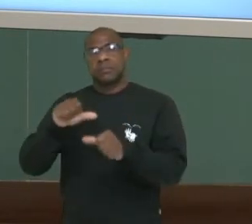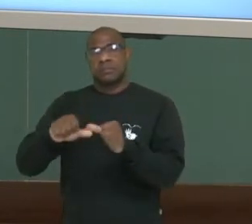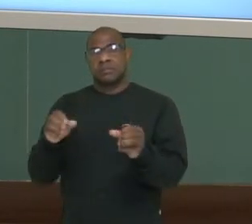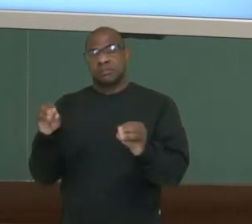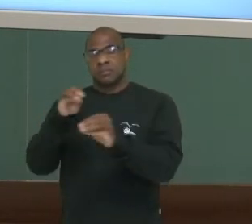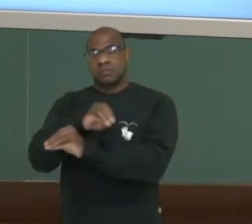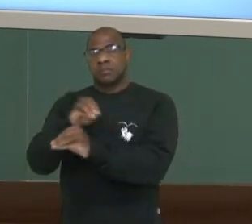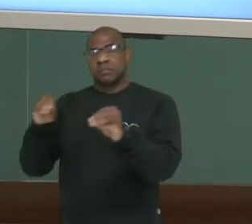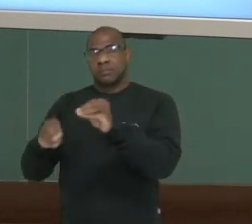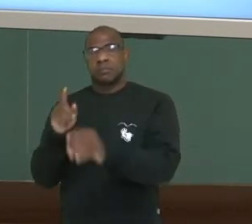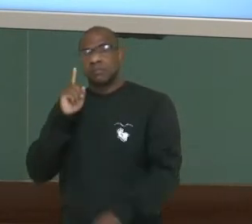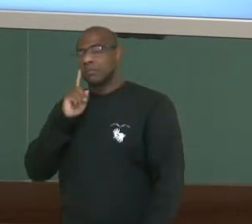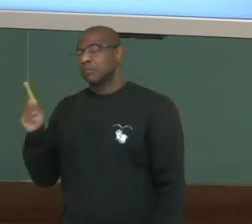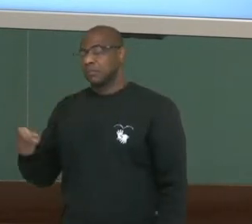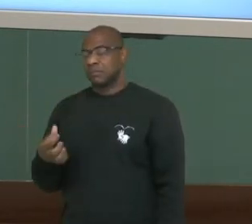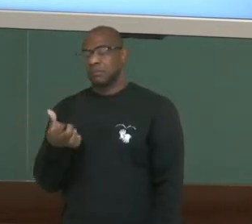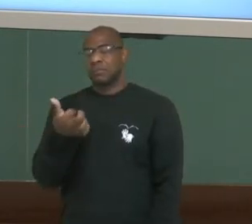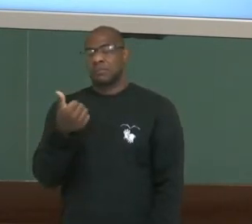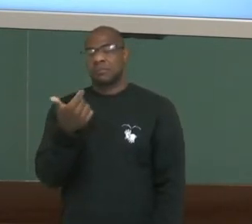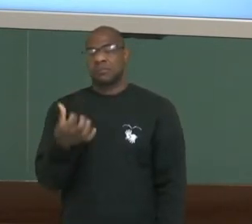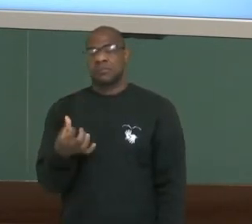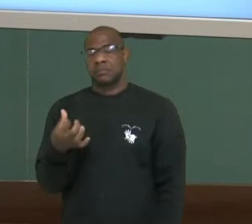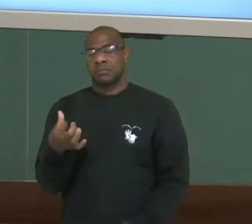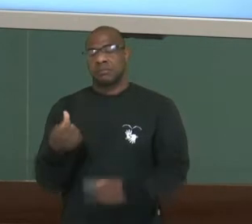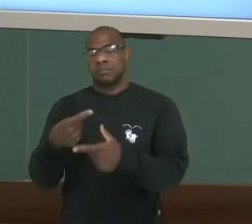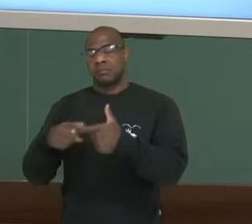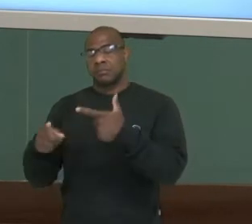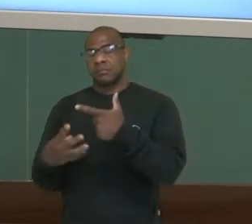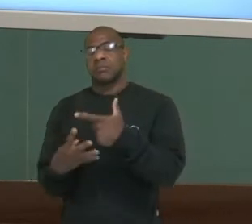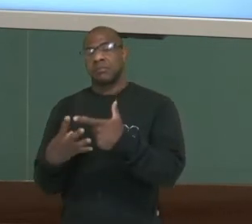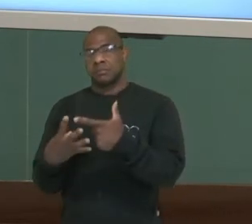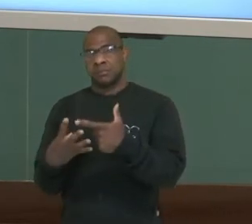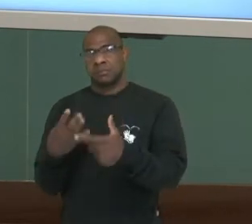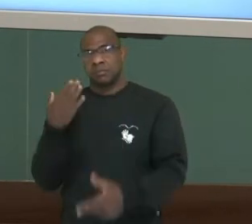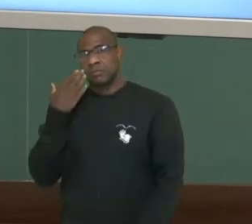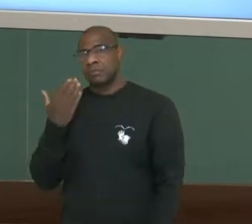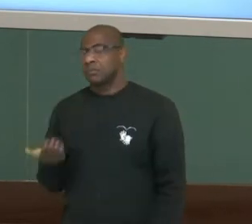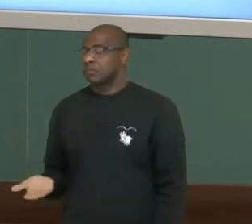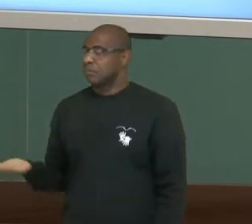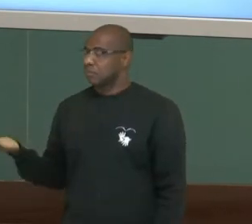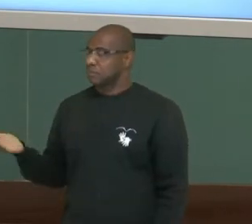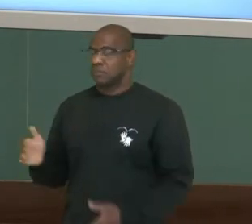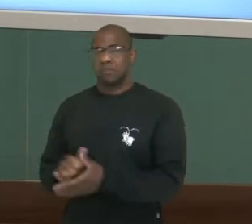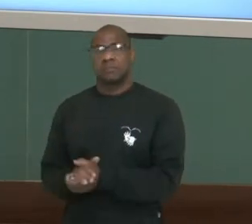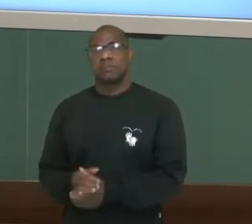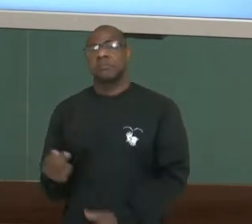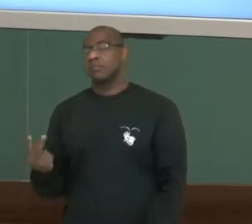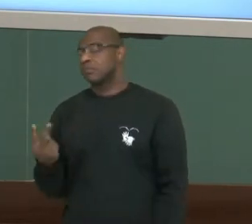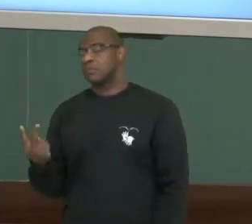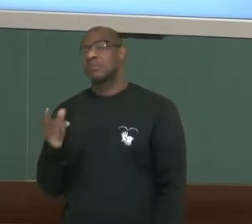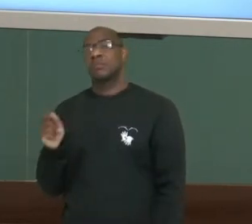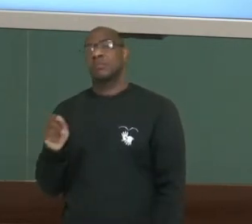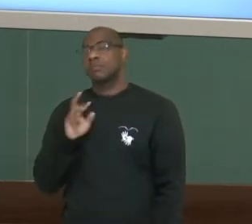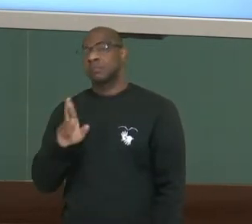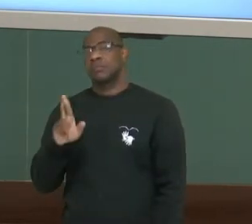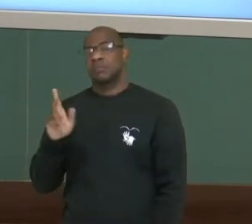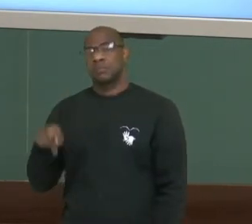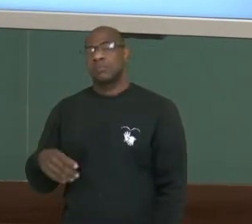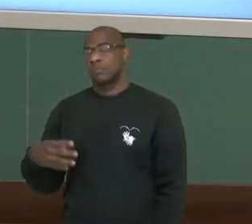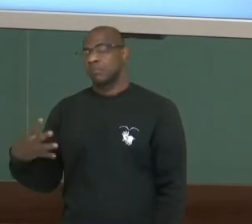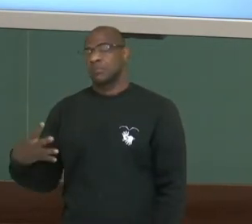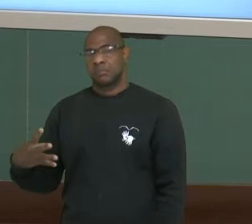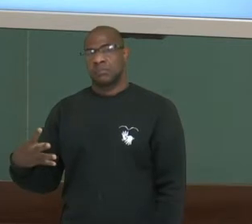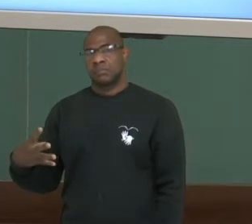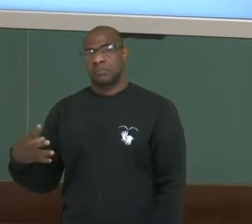ficou 16 dividido por 4. Portanto, a abscissa de encontro das duas retas é 4. E